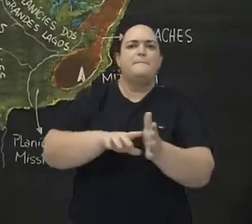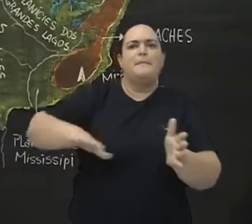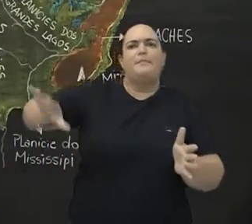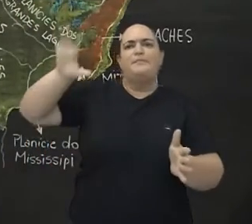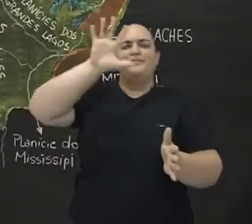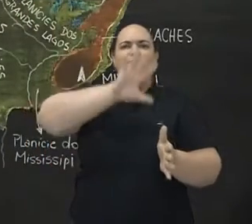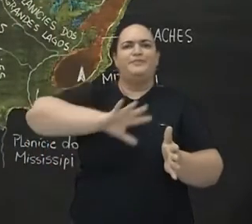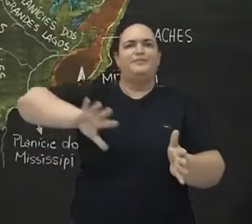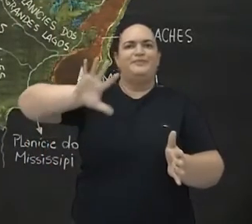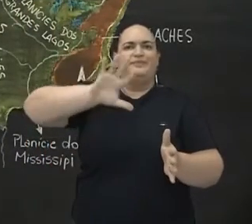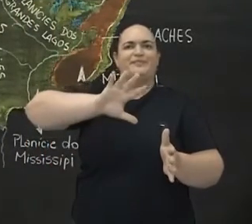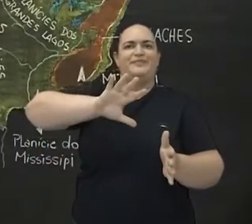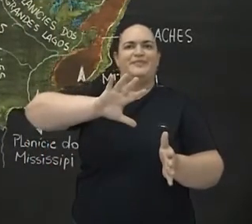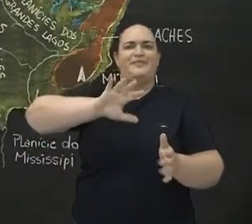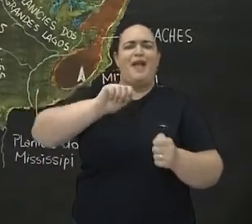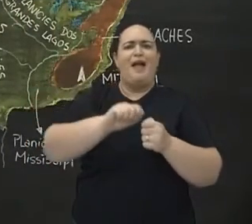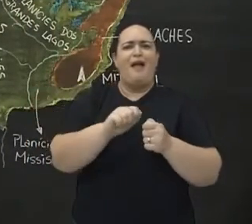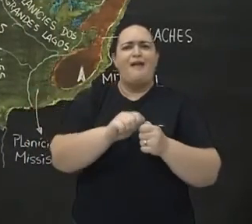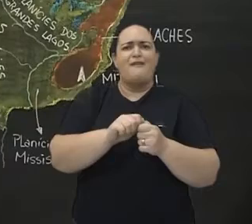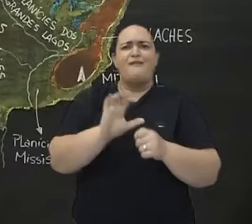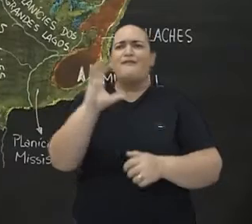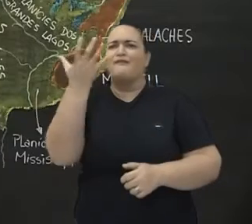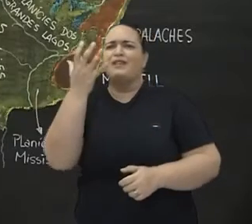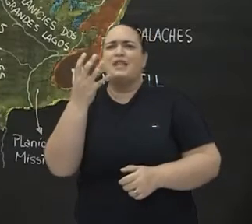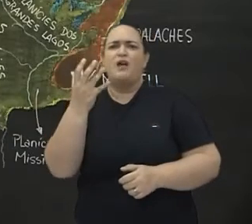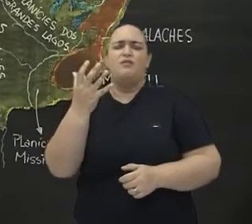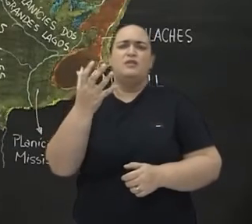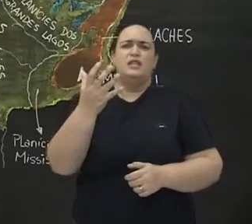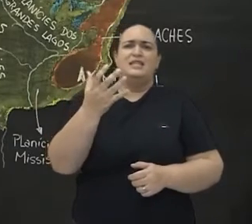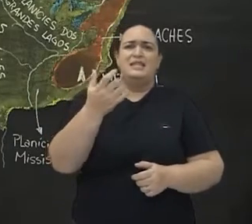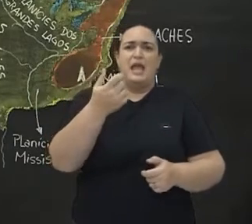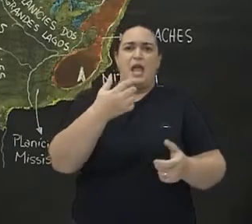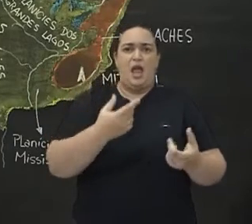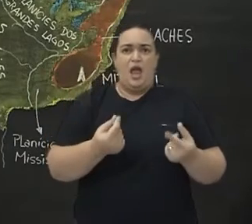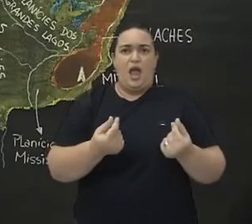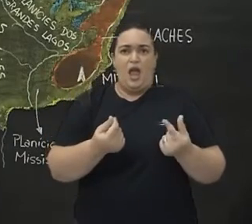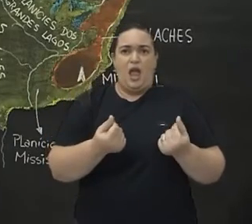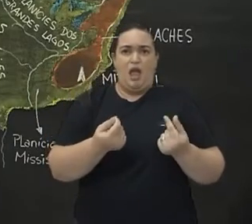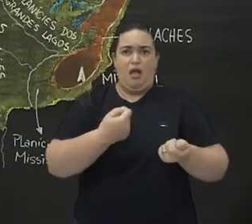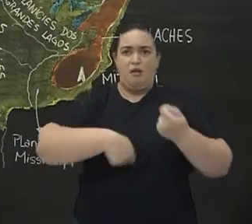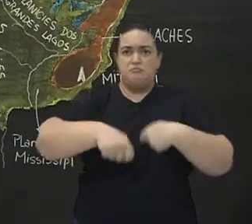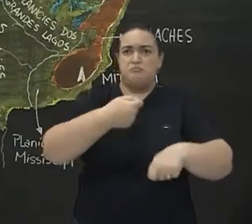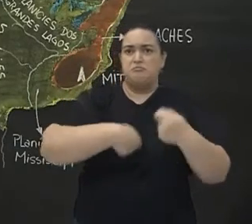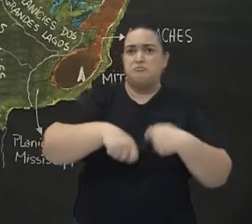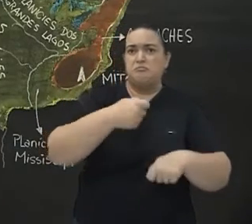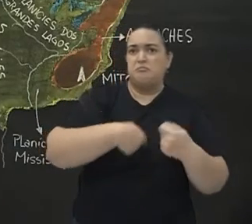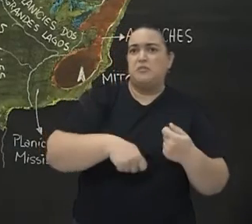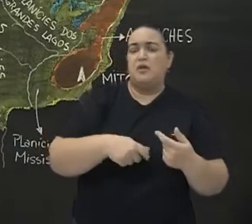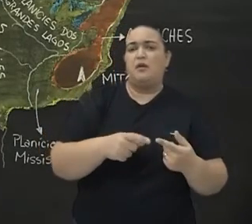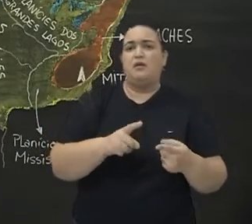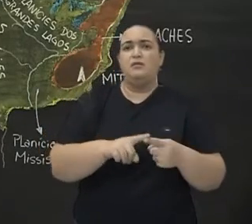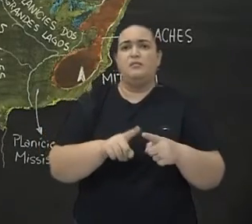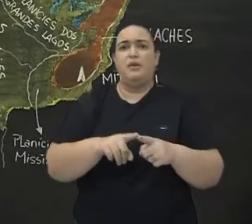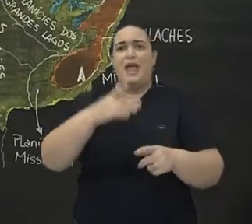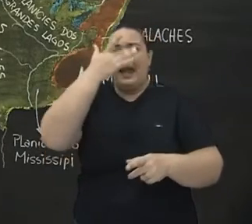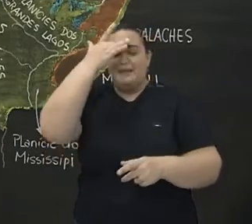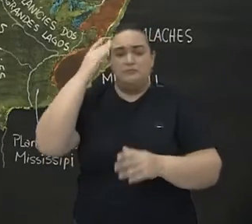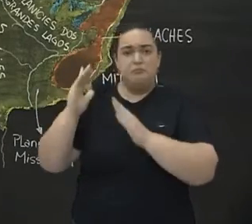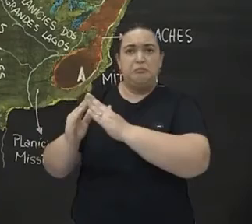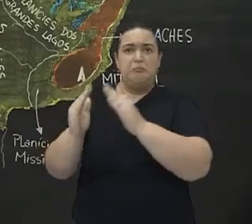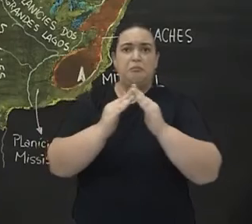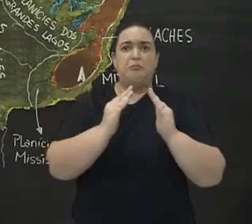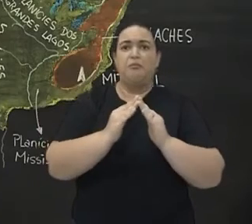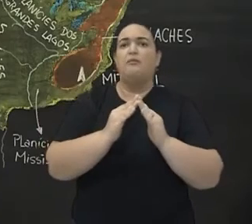naturais acabam interferindo no processo da atividade econômica, na ocupação das pessoas no território e vários outros